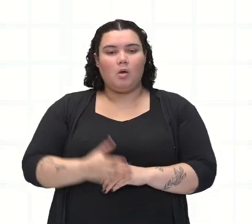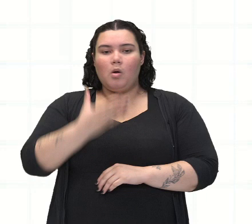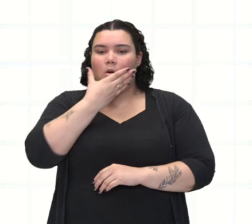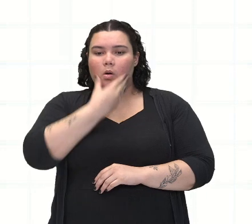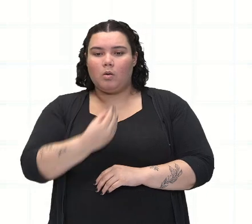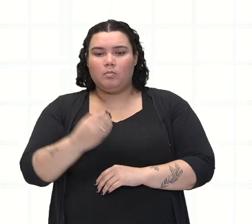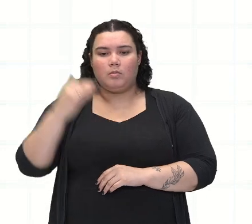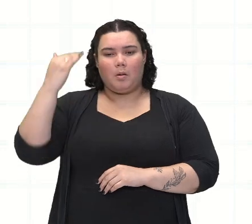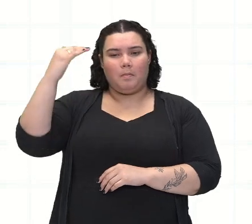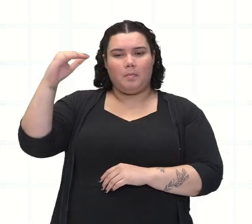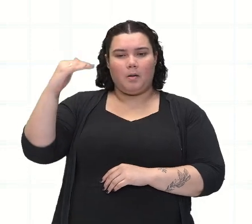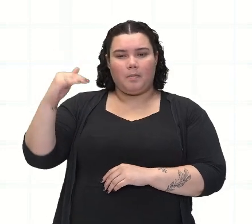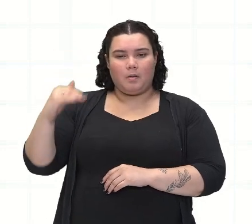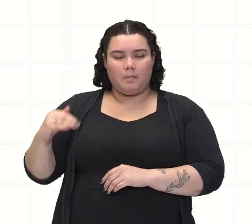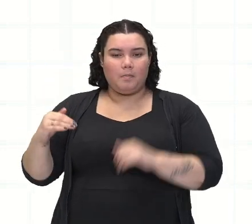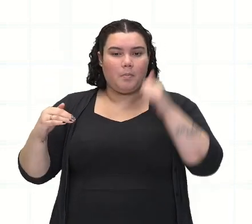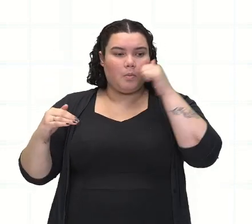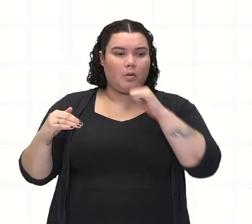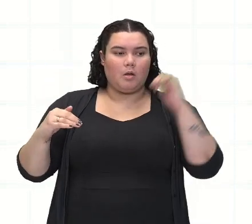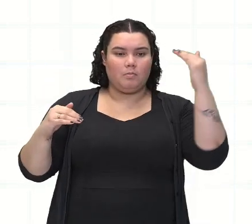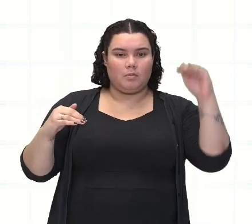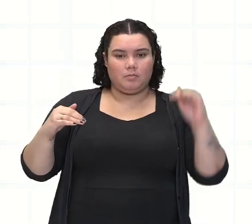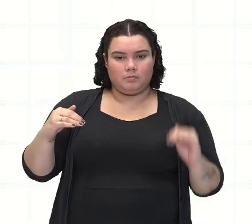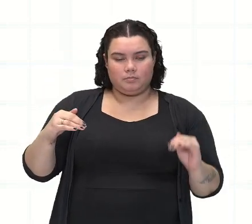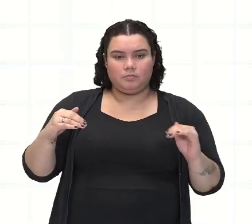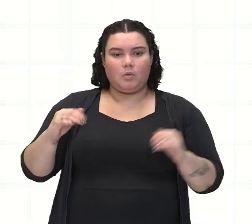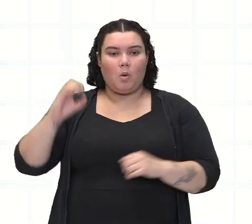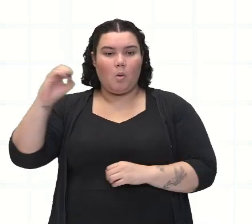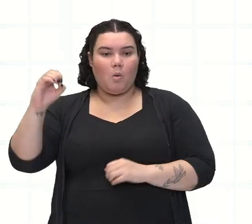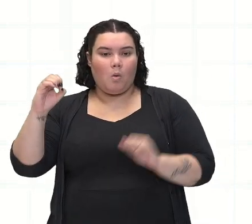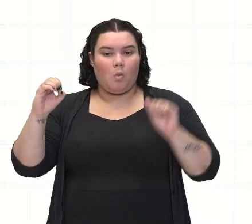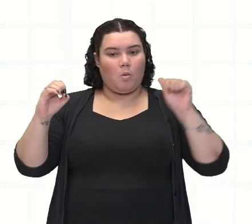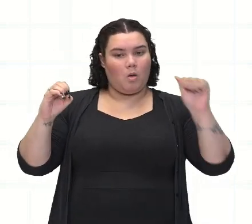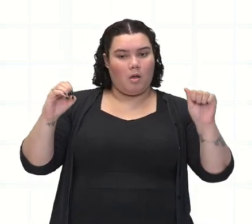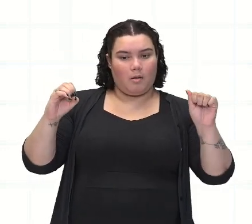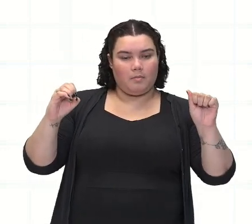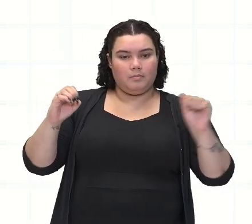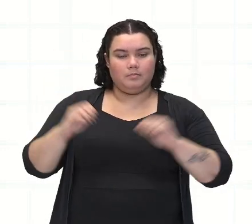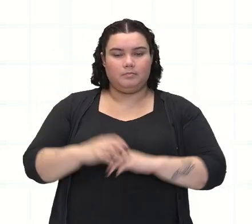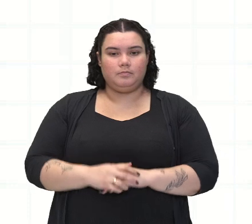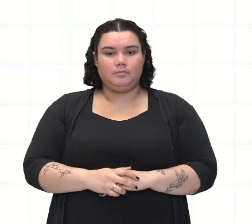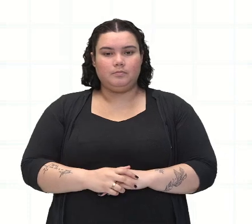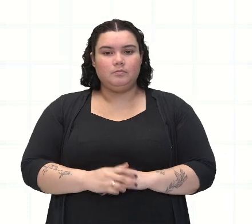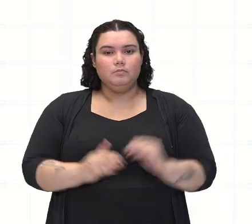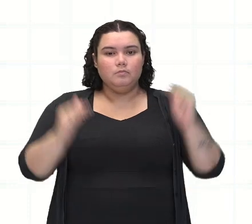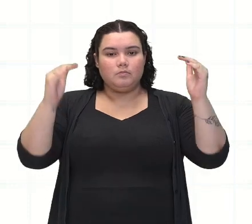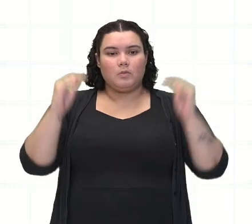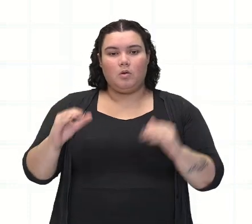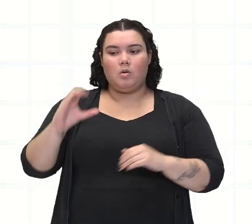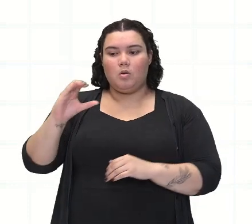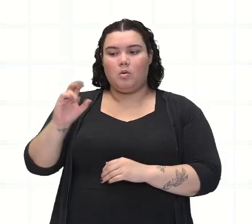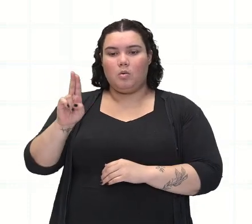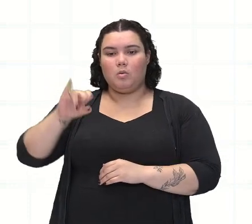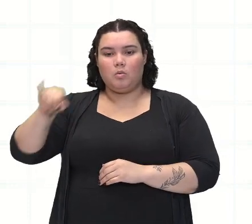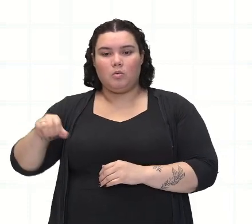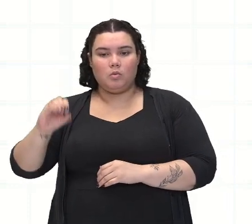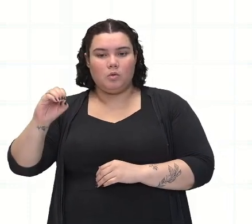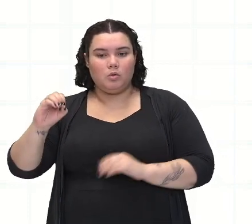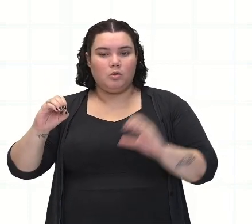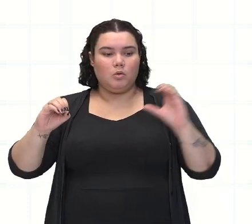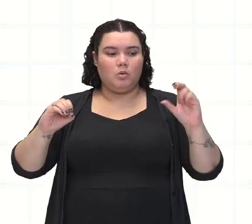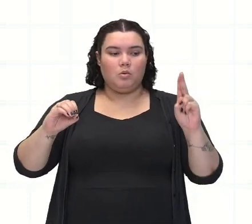quais. Masculino, certo? Feminino, a qual, as quais. Cujo,